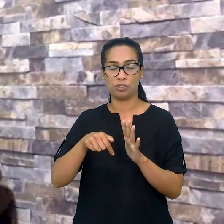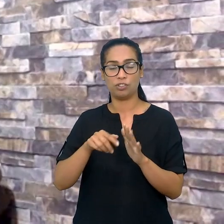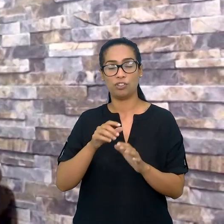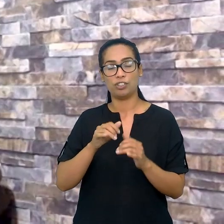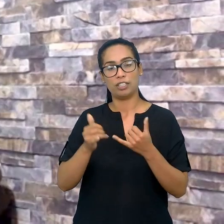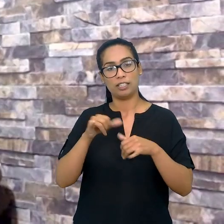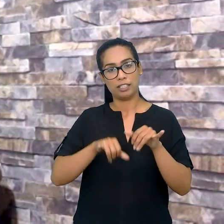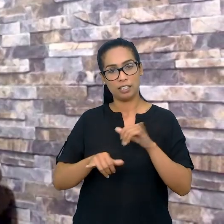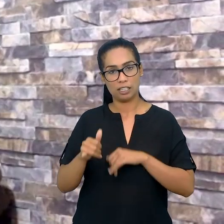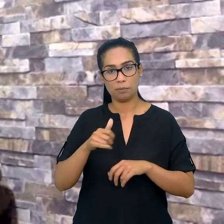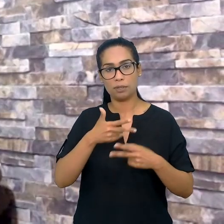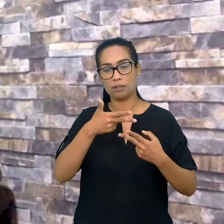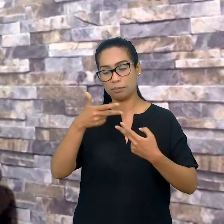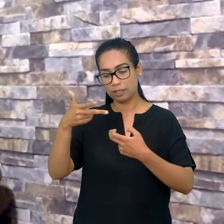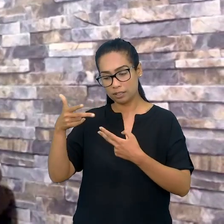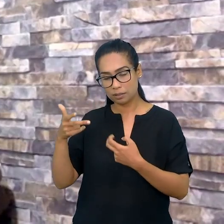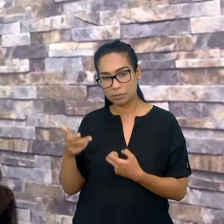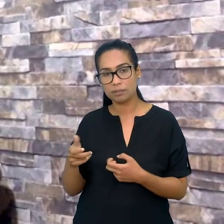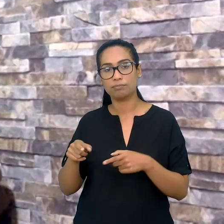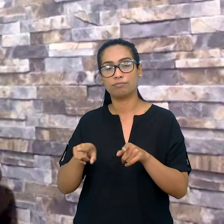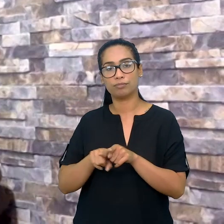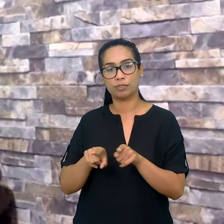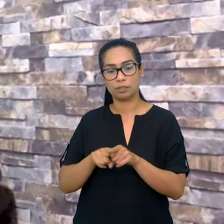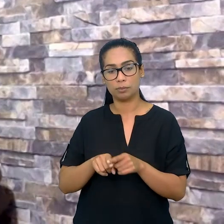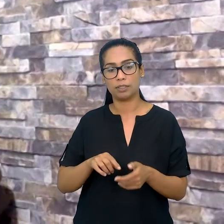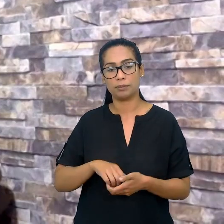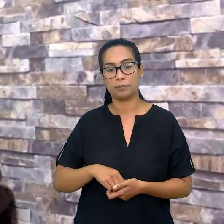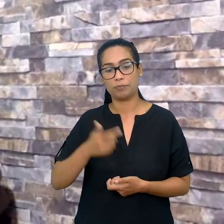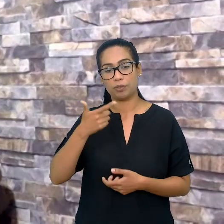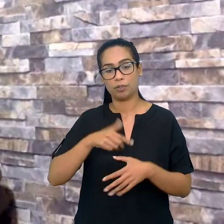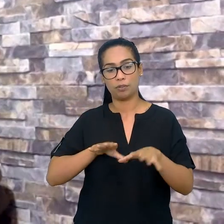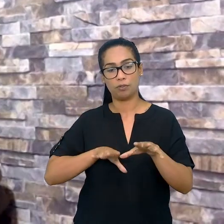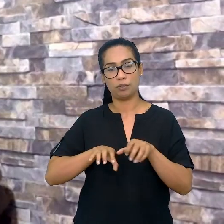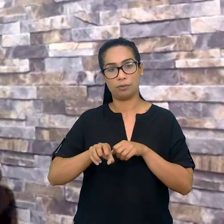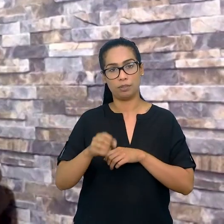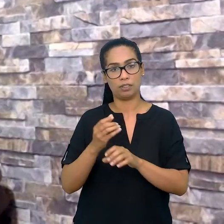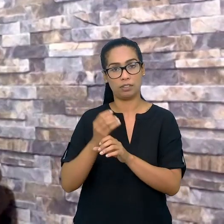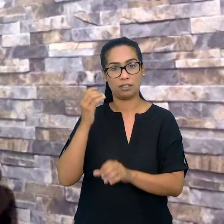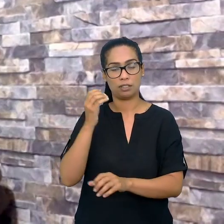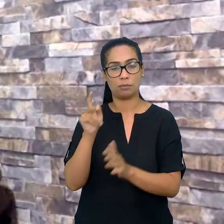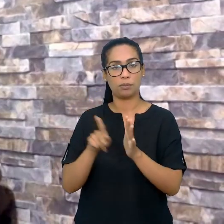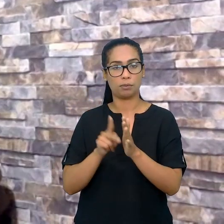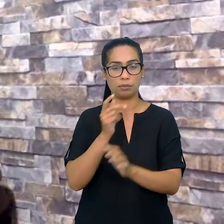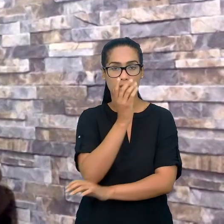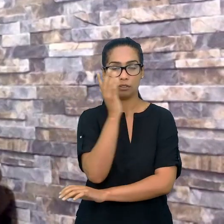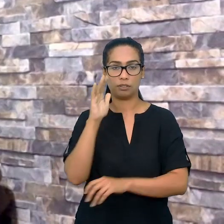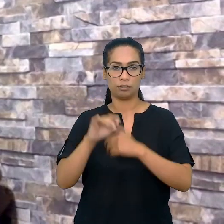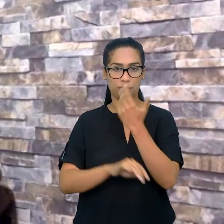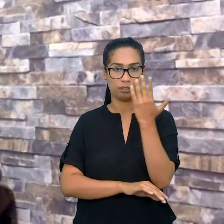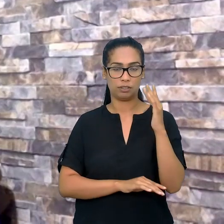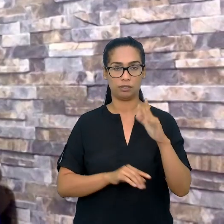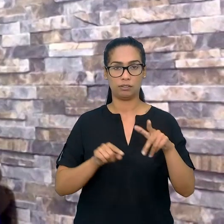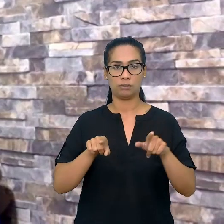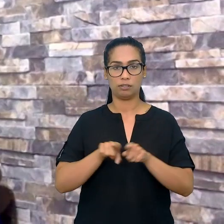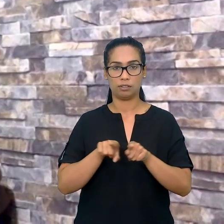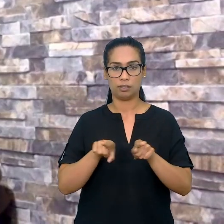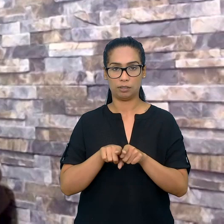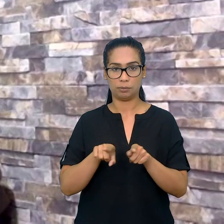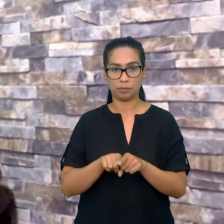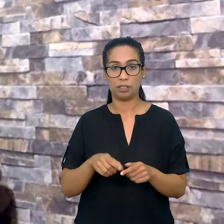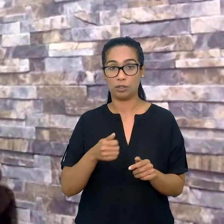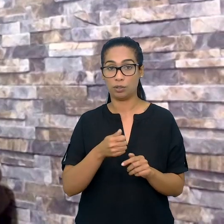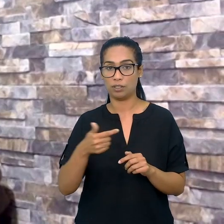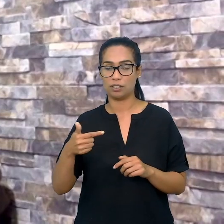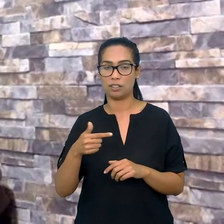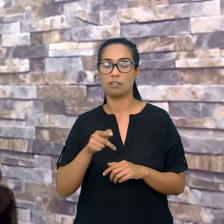Paulo Stacconi, eu faço parte da equipe formativa de professores da área de Ciências da Natureza, sou professor da rede há 12 anos